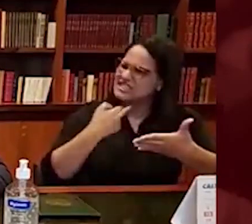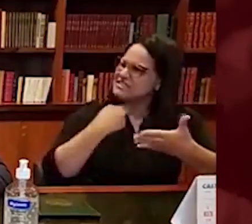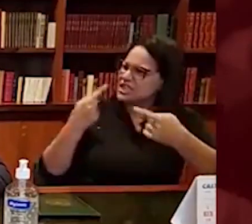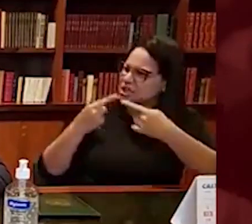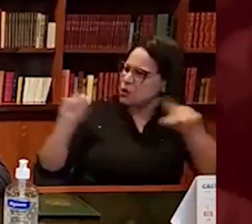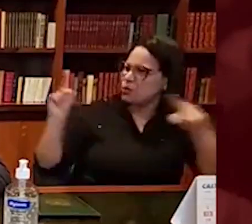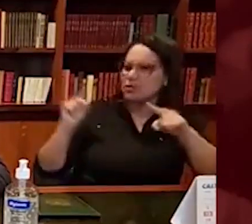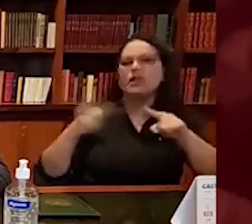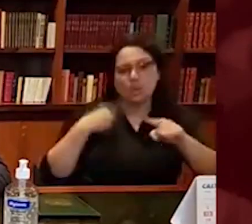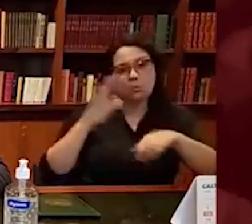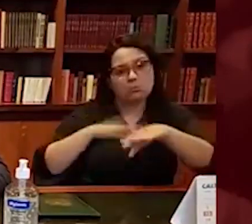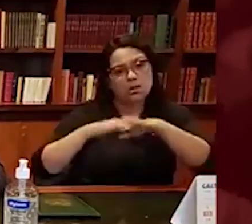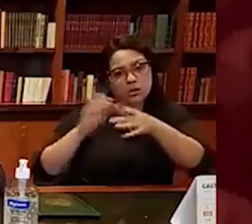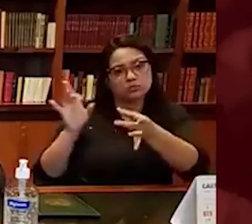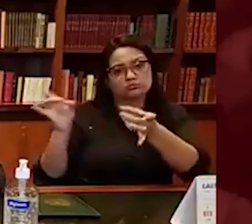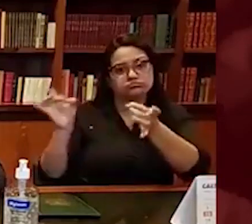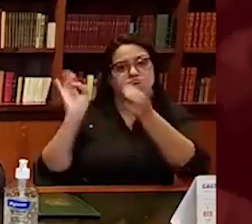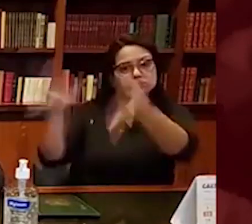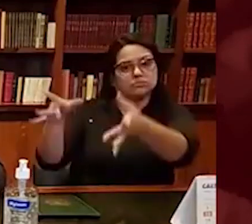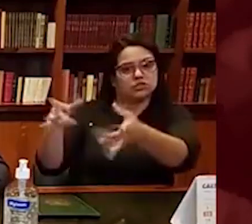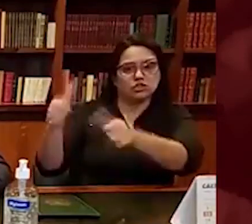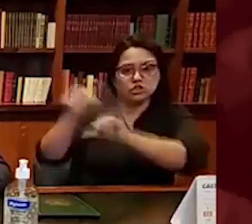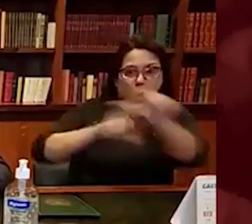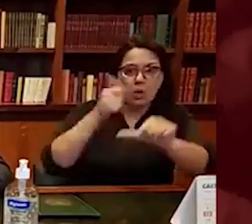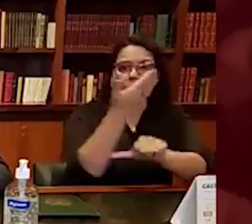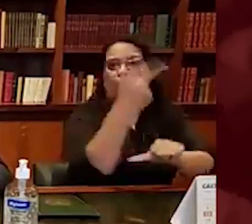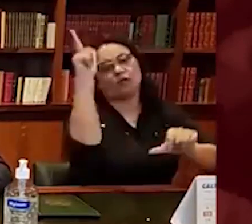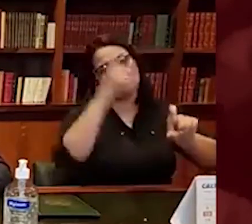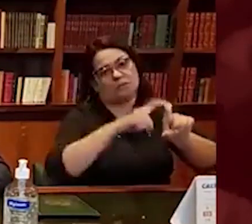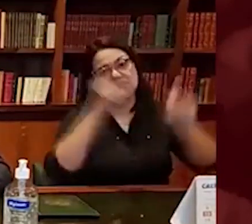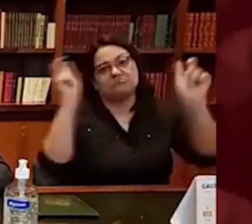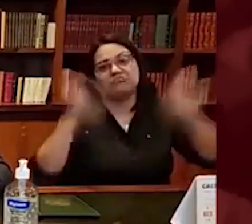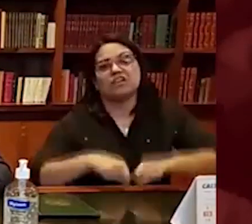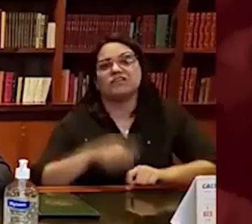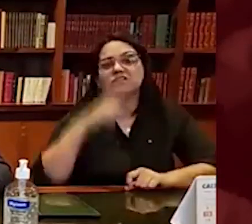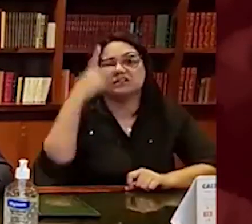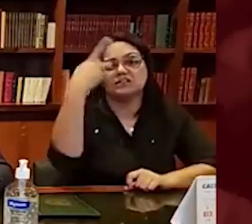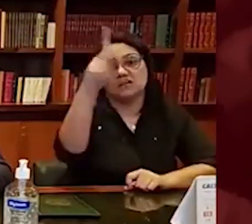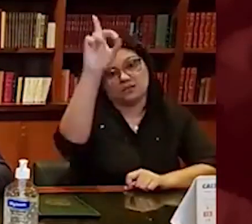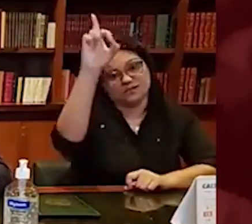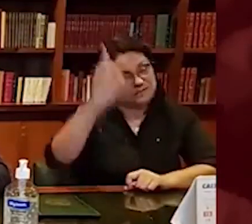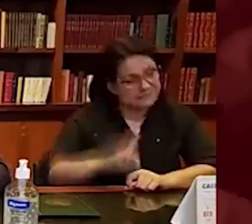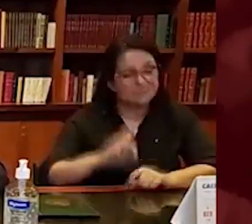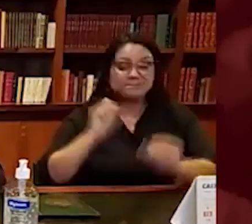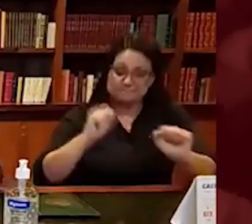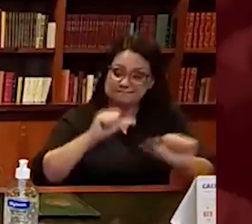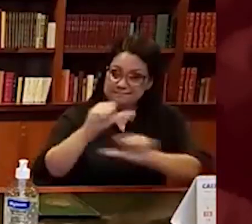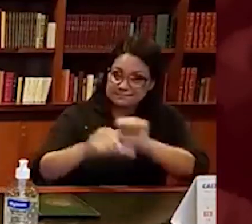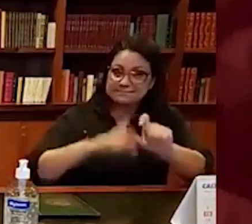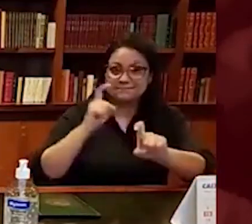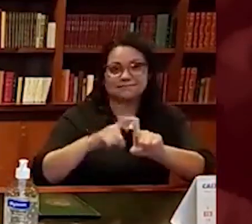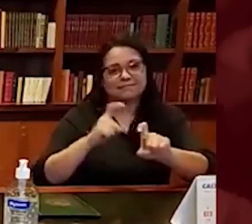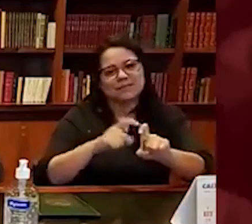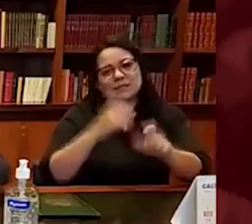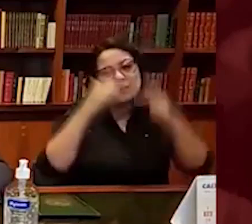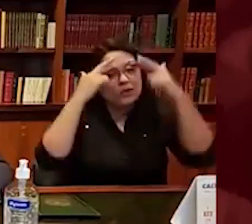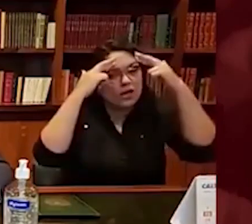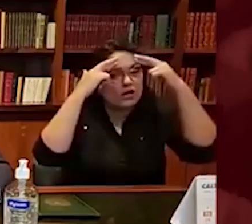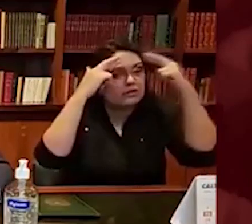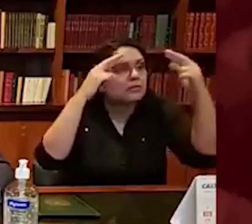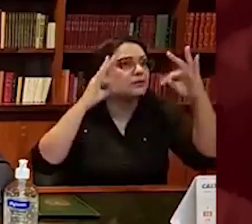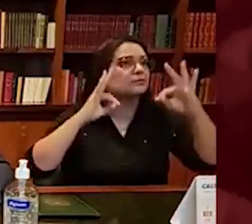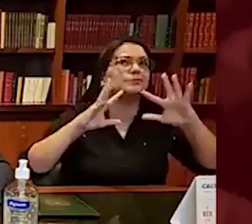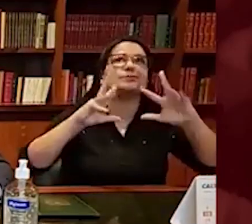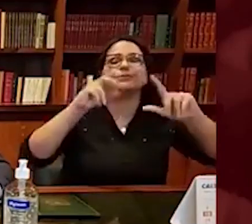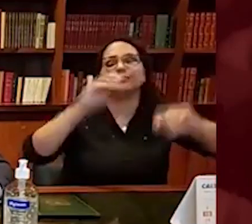Vamos supor, porque pode acontecer. Você tem o direito de trocar de médico. Tem todo o direito de trocar de médico, com todo o respeito, a todos os profissionais.